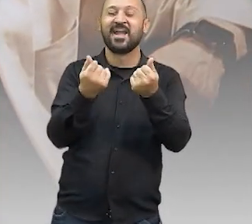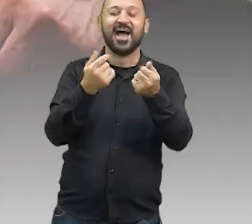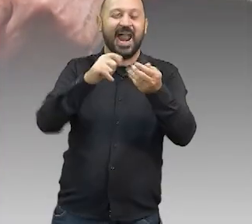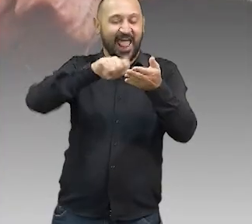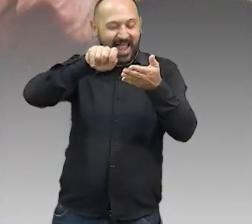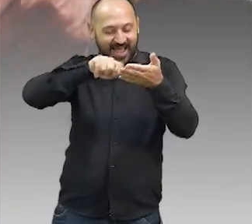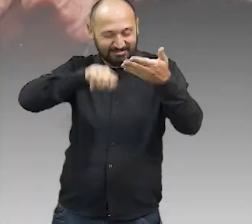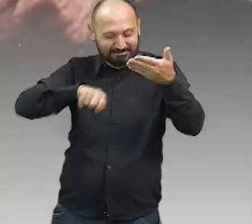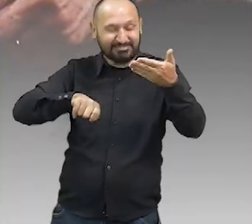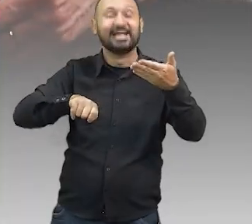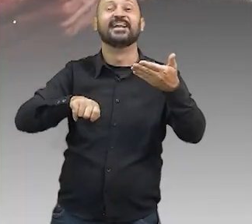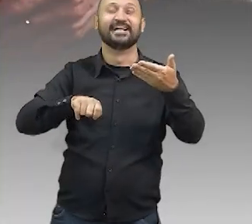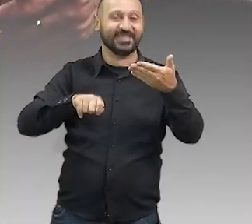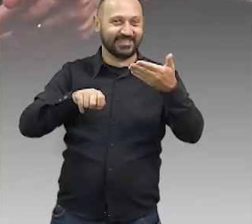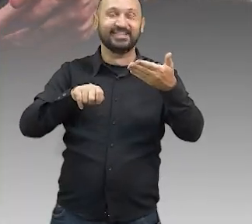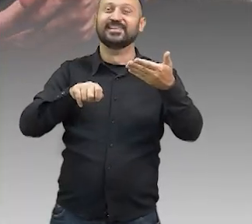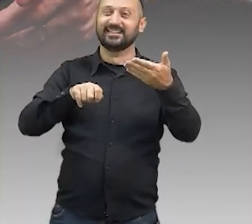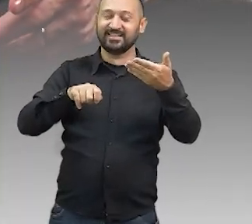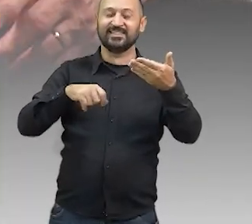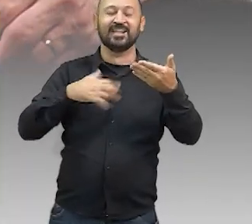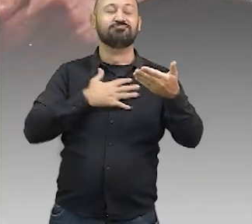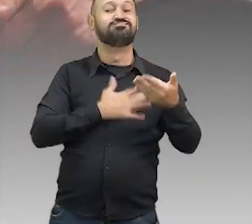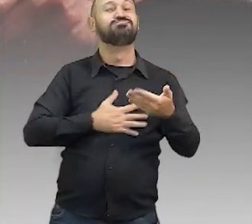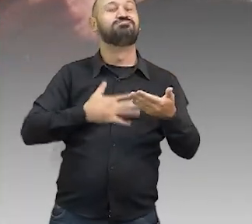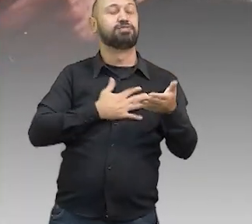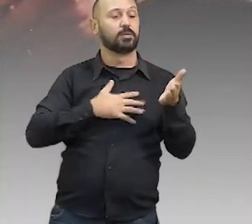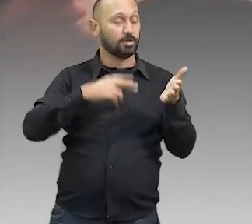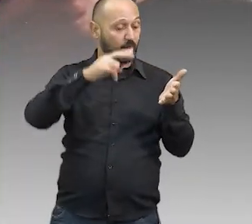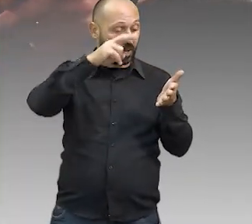elaborada, dá prazer em ler e tal.